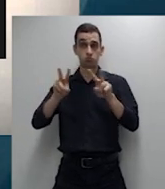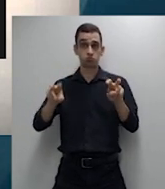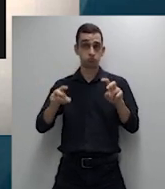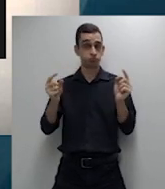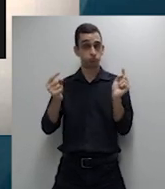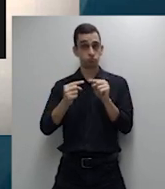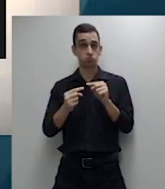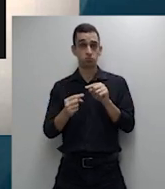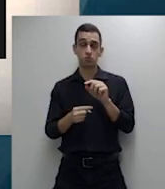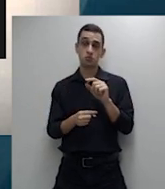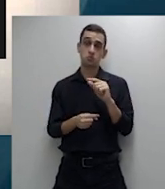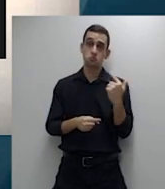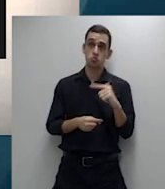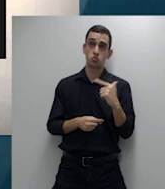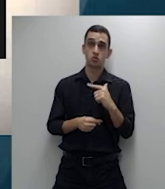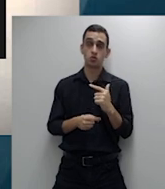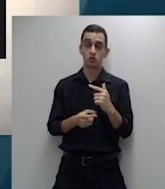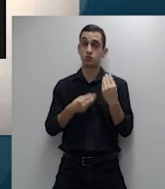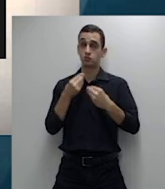satelital